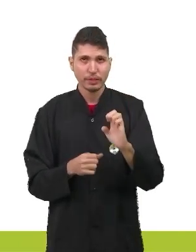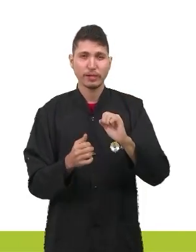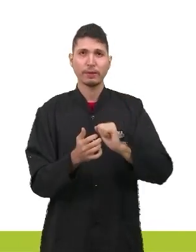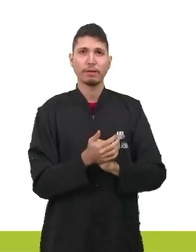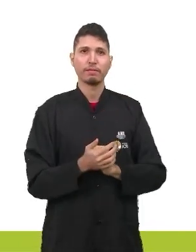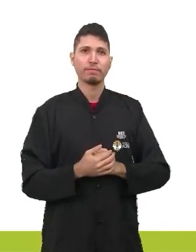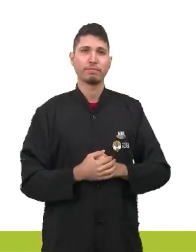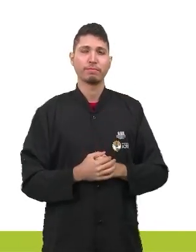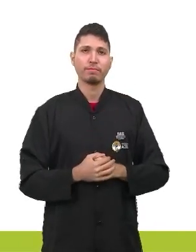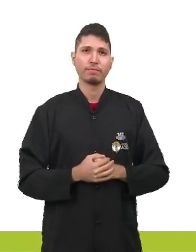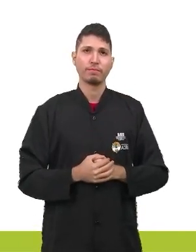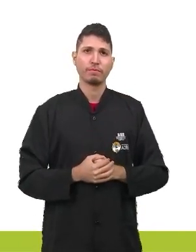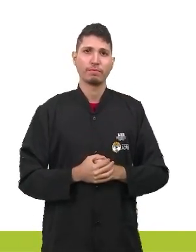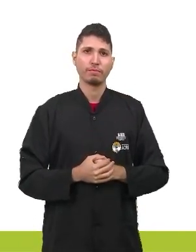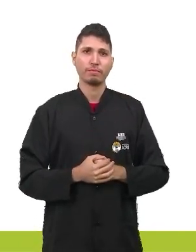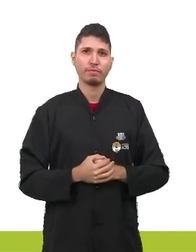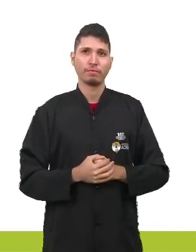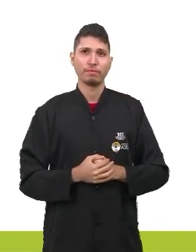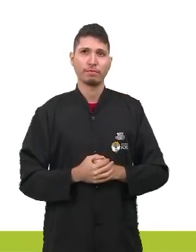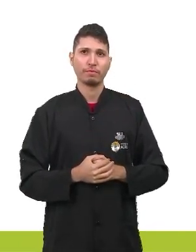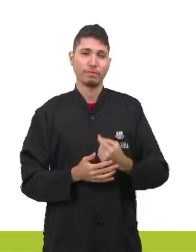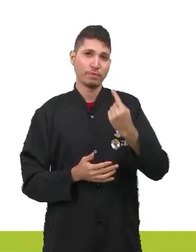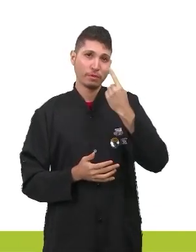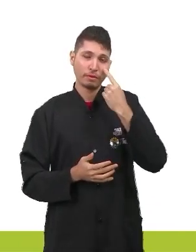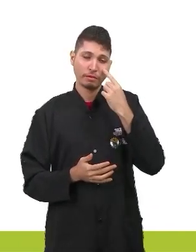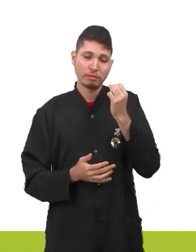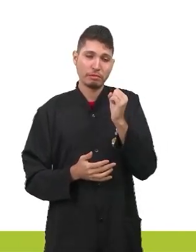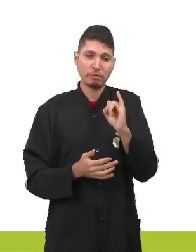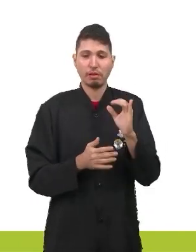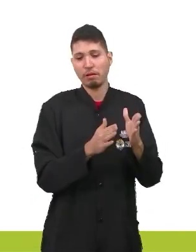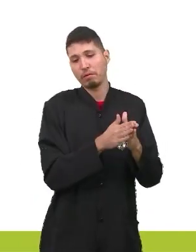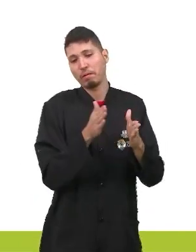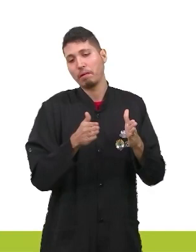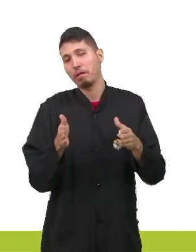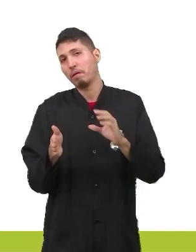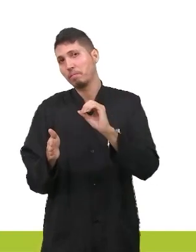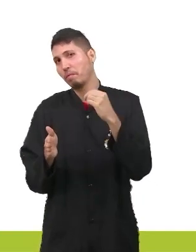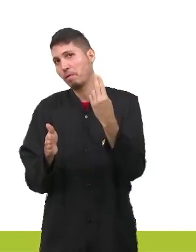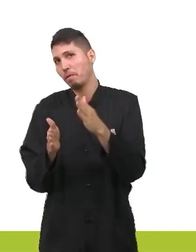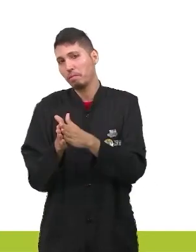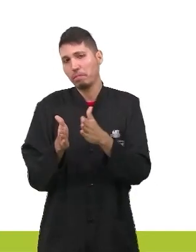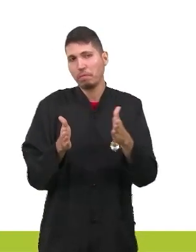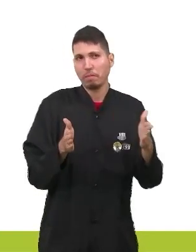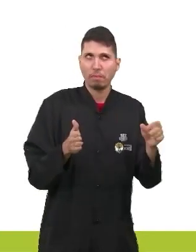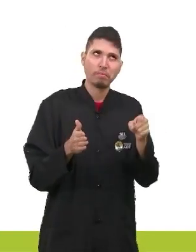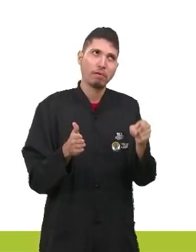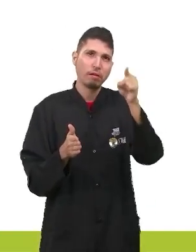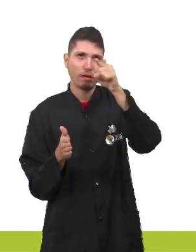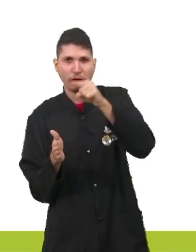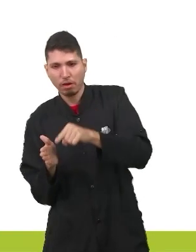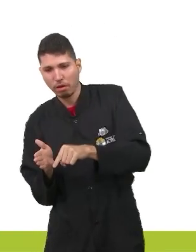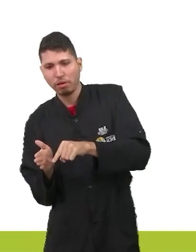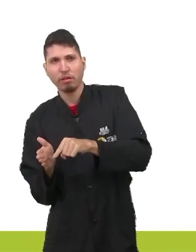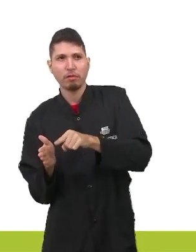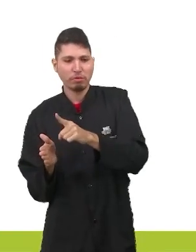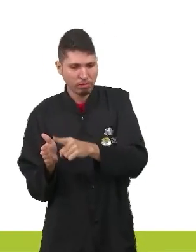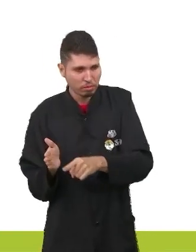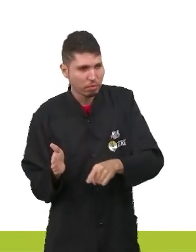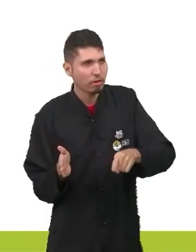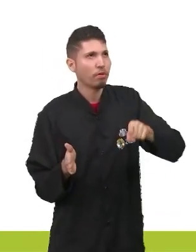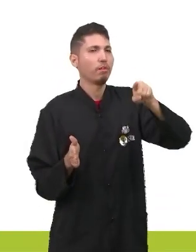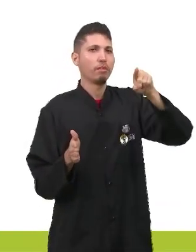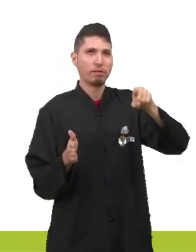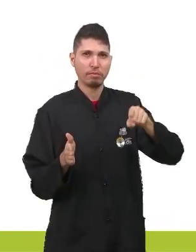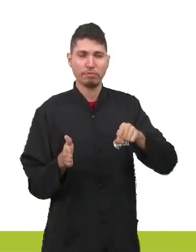termo independente, analisar as concavidades, se é crescente ou decrescente, concavidade para cima ou concavidade para baixo, né? E aí vamos a